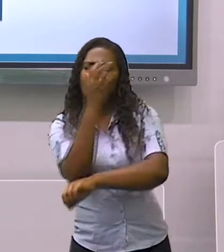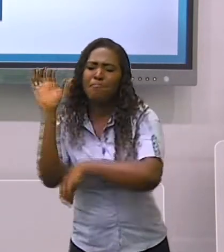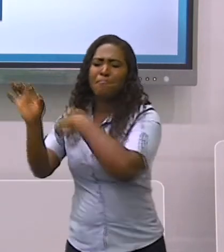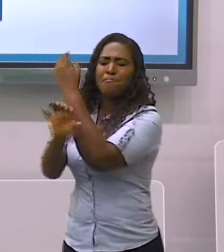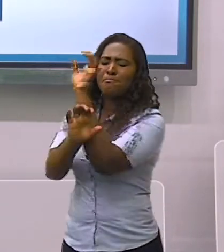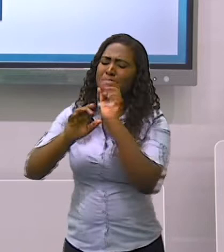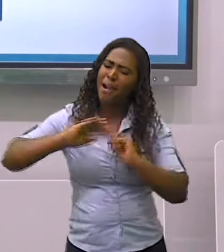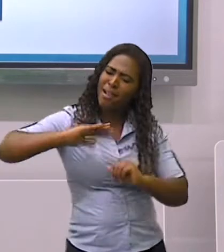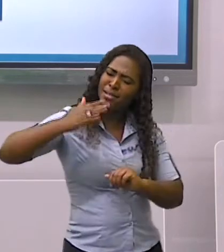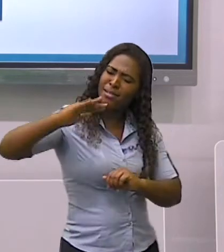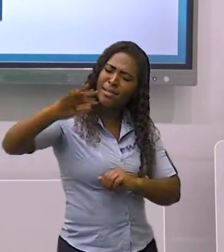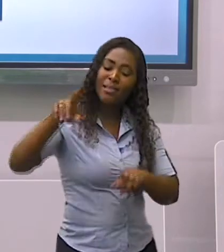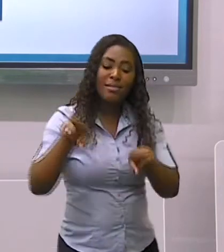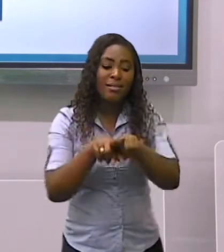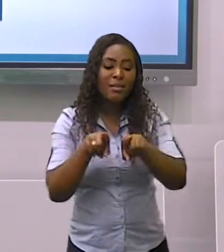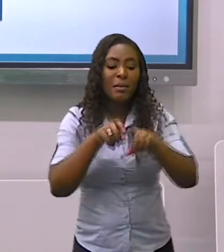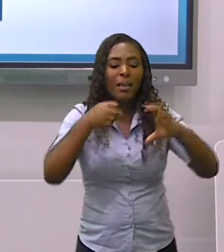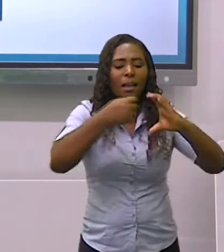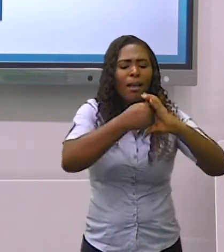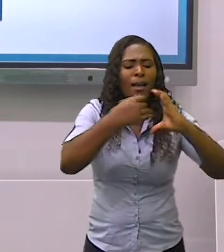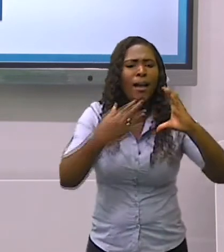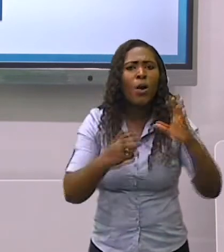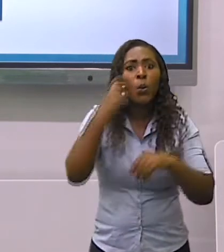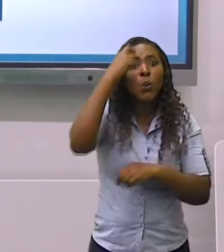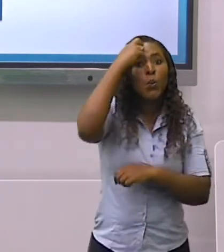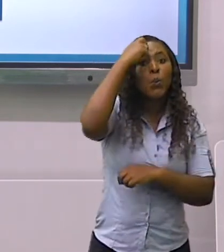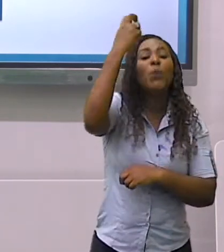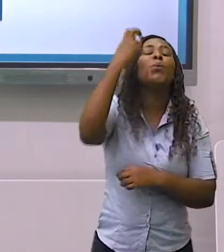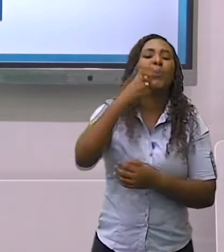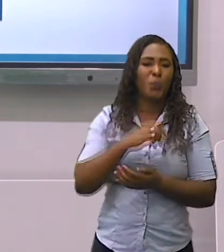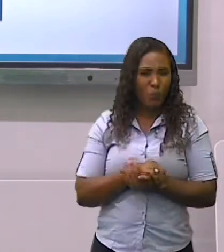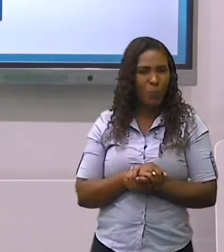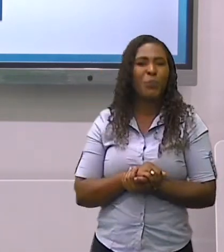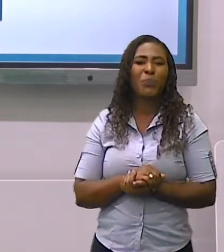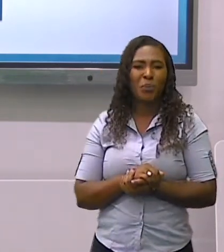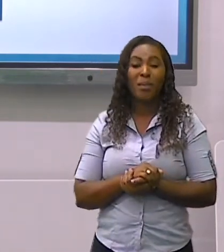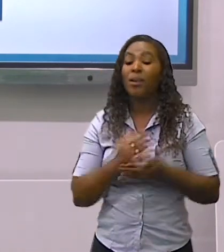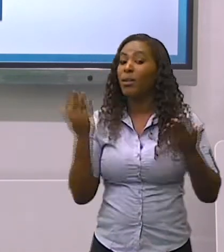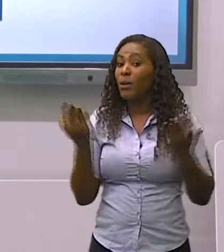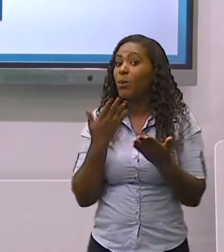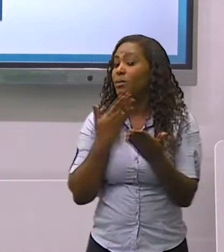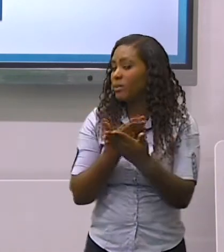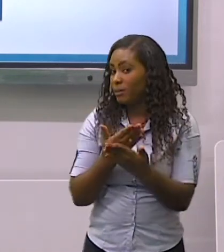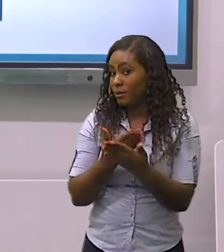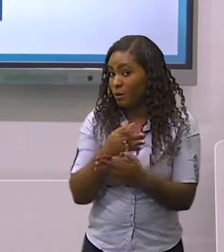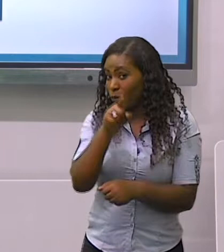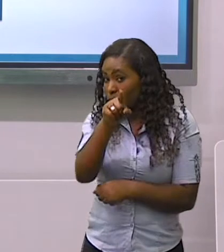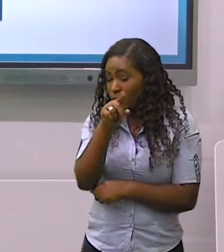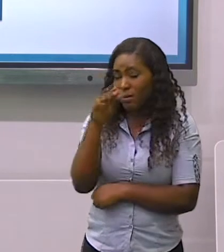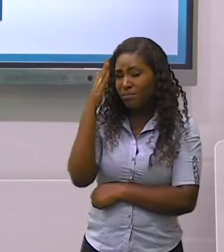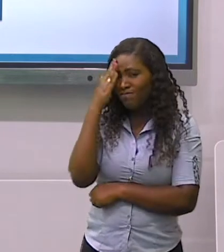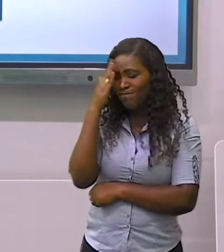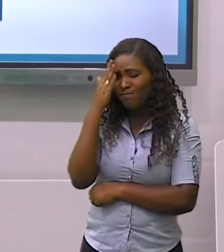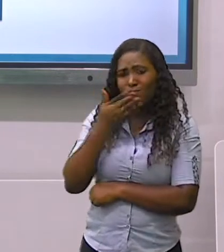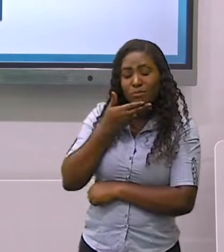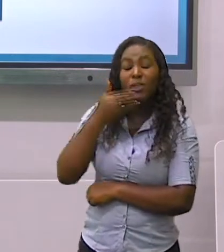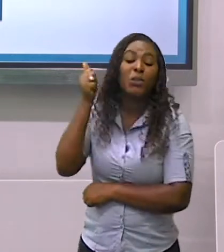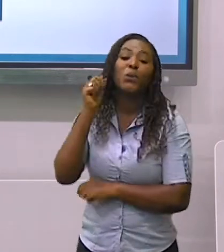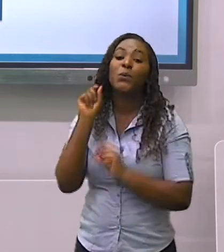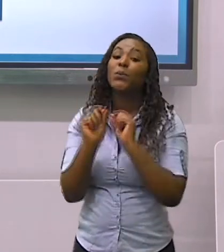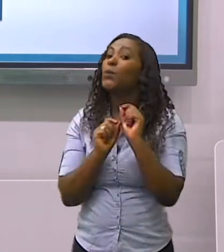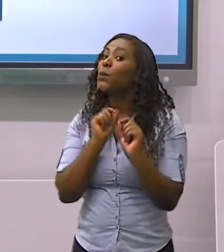naturais e culturais. Na aula de hoje, você poderá compreender um pouco